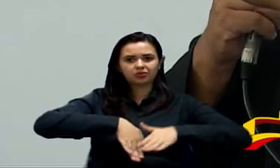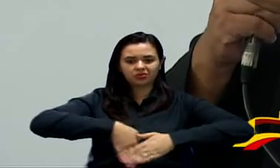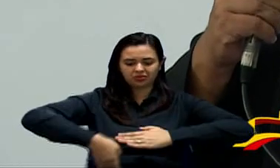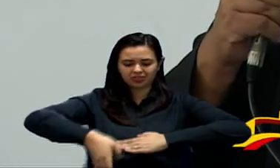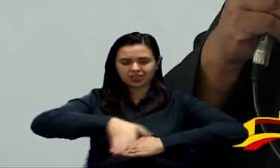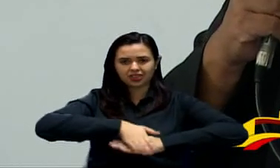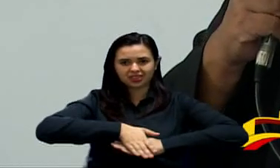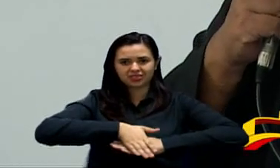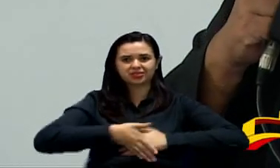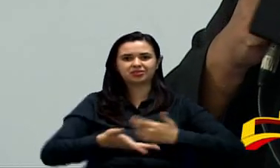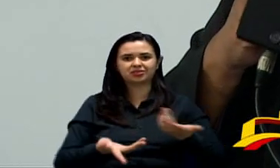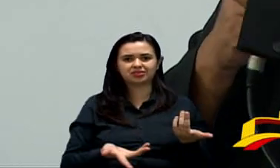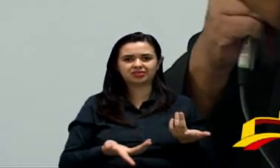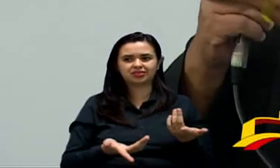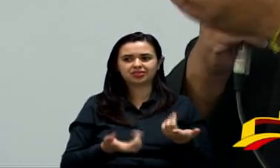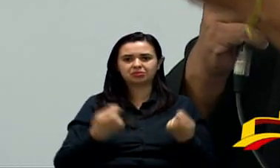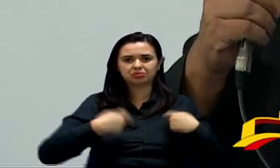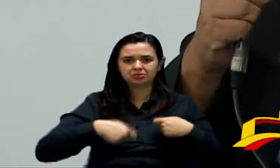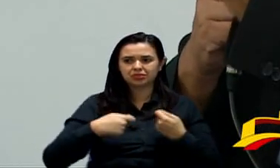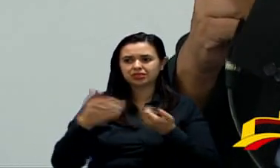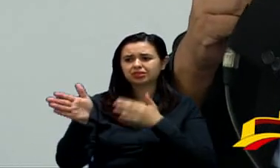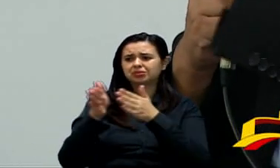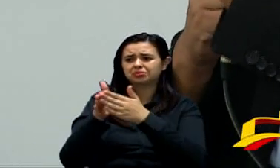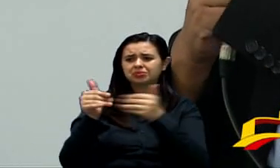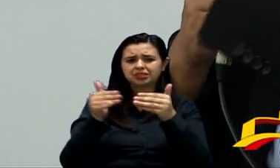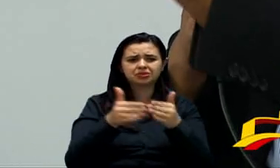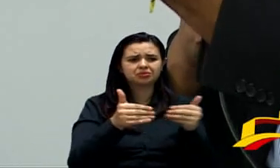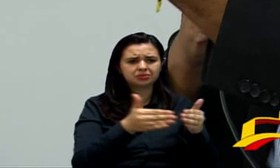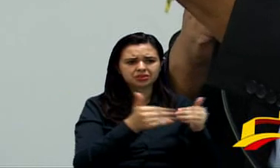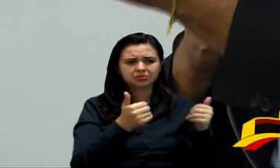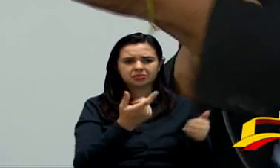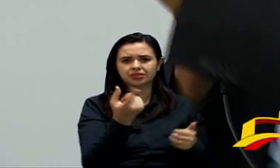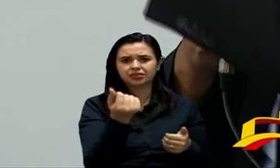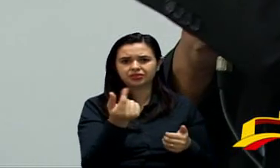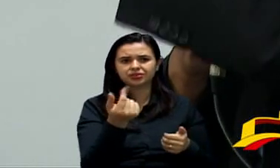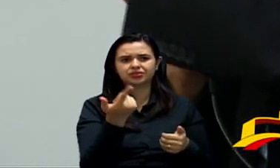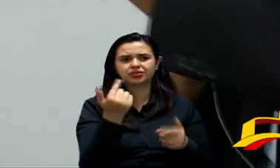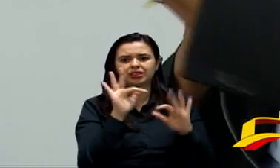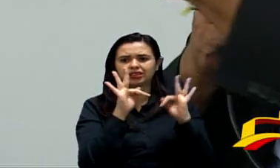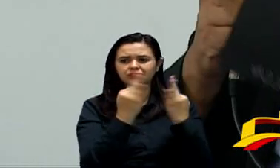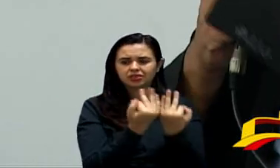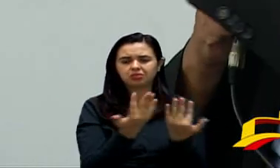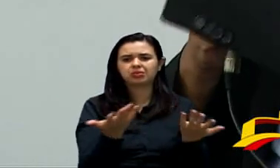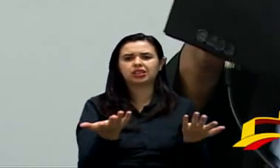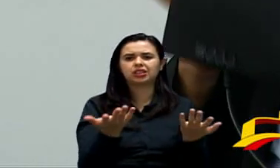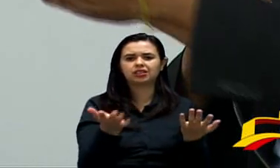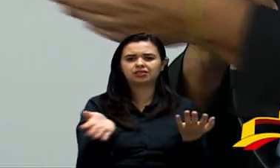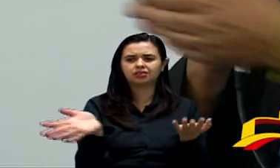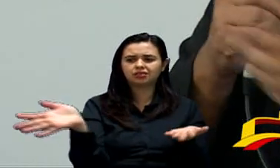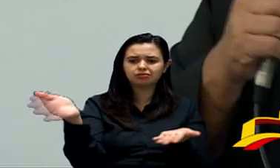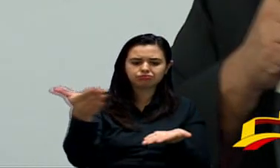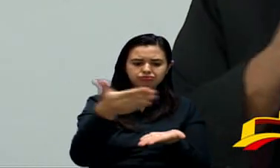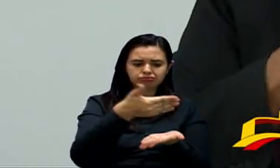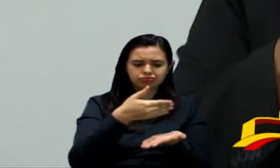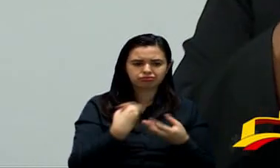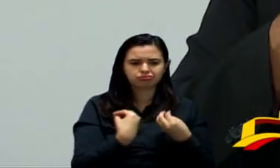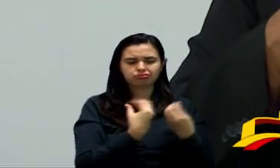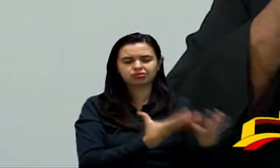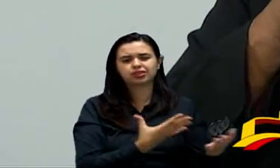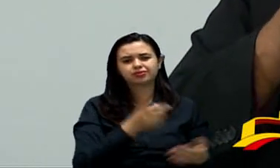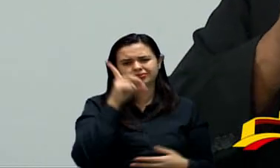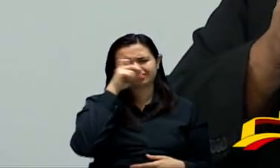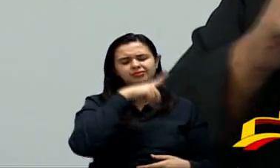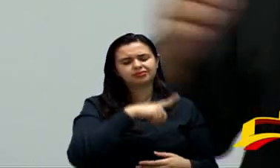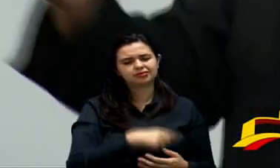família, vaquinha com os amigos. Quantas pessoas não foram procurar você lá, Vitor? O Fausto, o Cristiano... Então, é